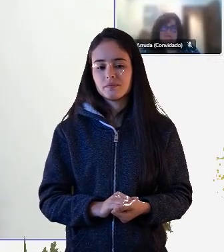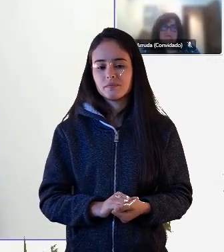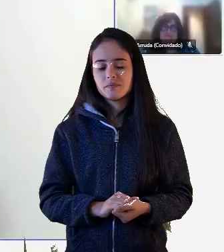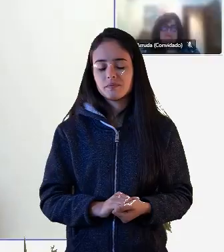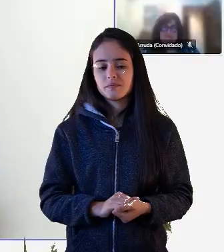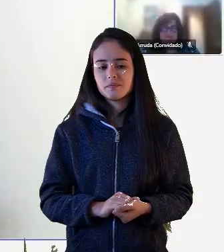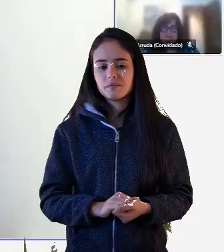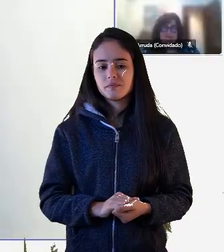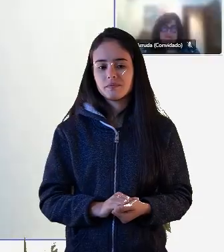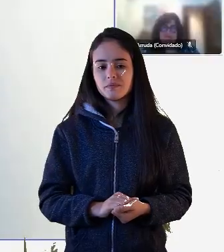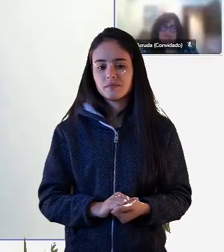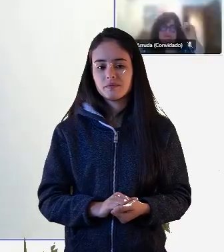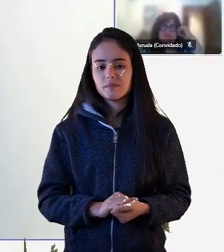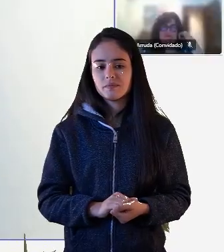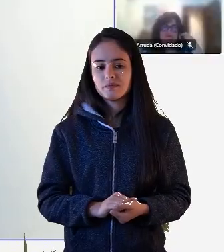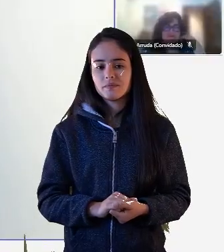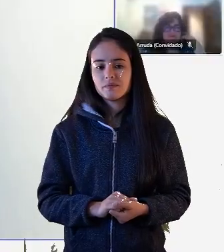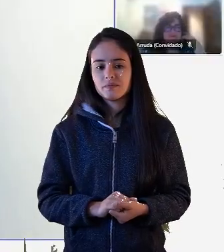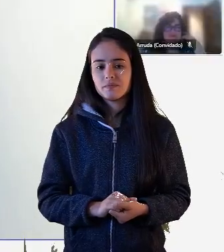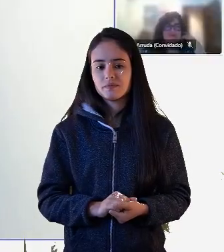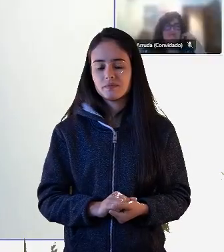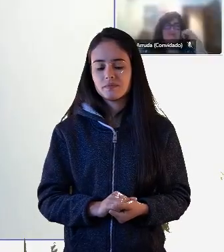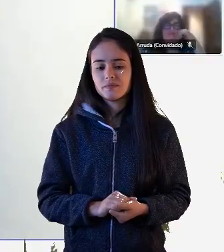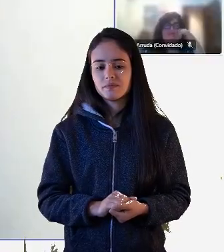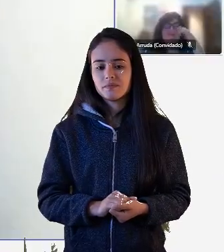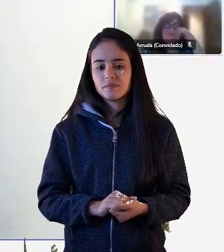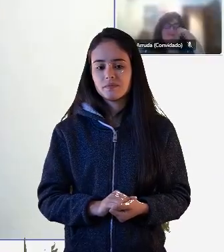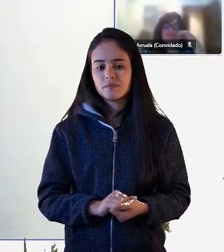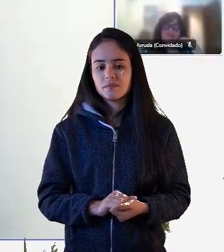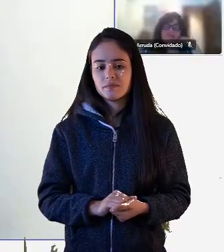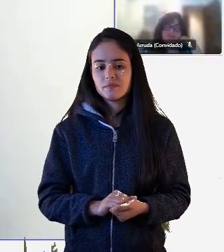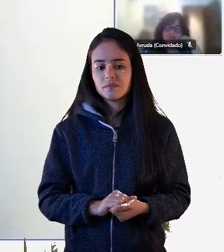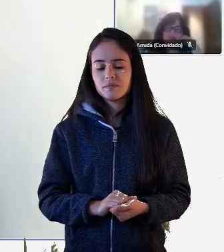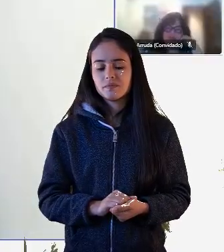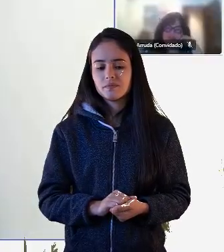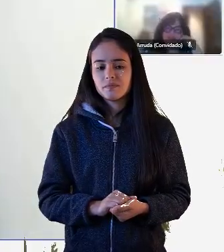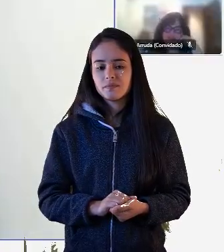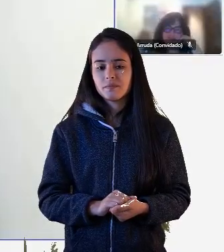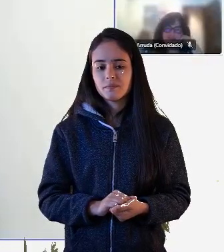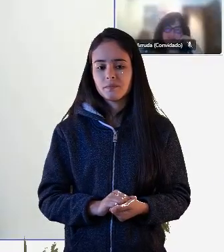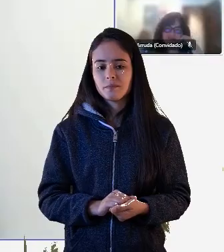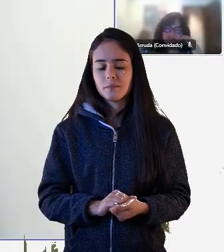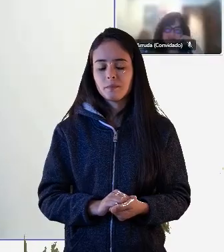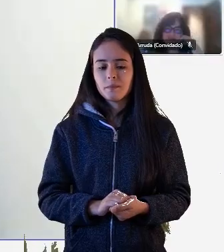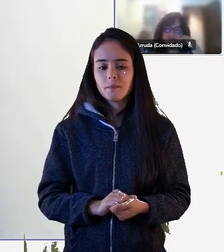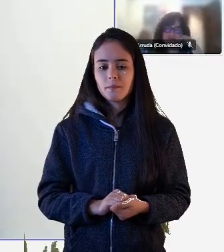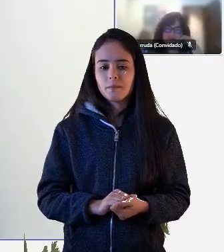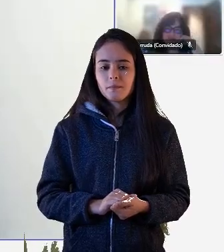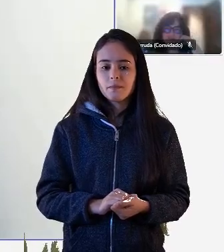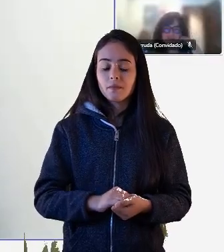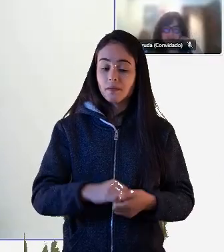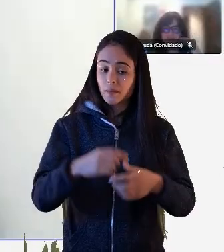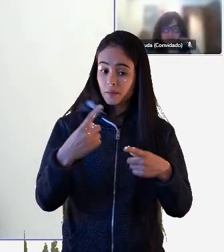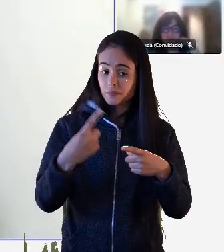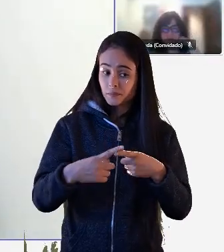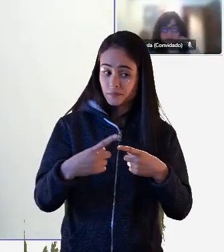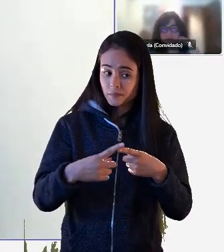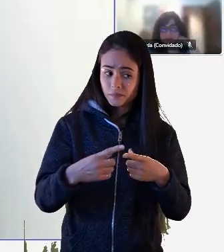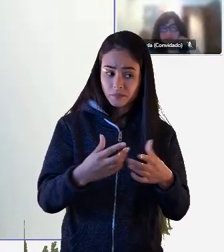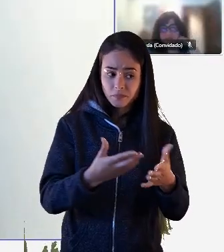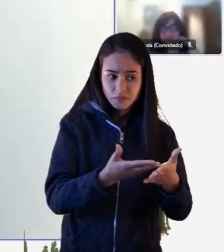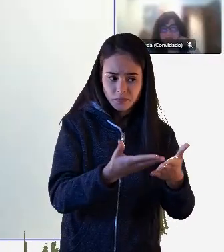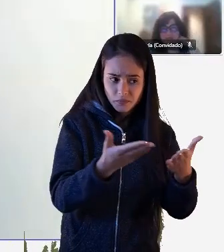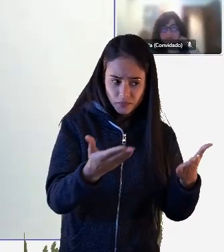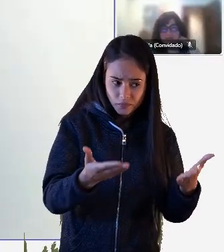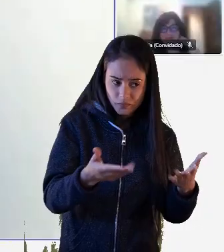todo mundo que acompanhou até aqui. Ano que vem, Flavir está aí. E em breve a gente tem vários conteúdos sendo lançados no site da Flavir,